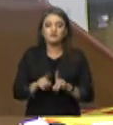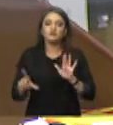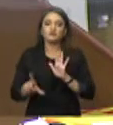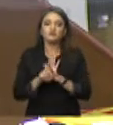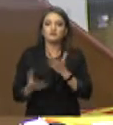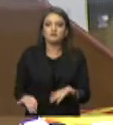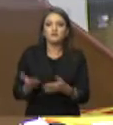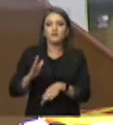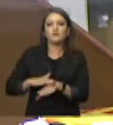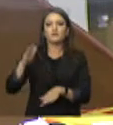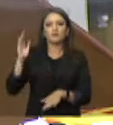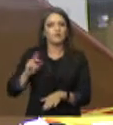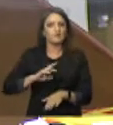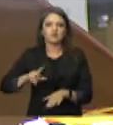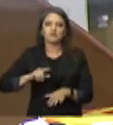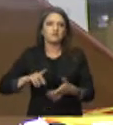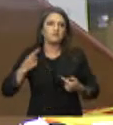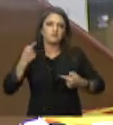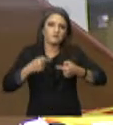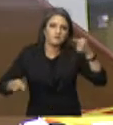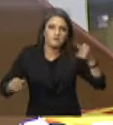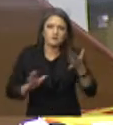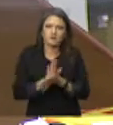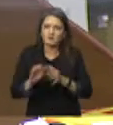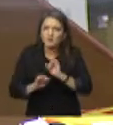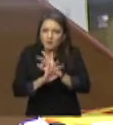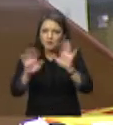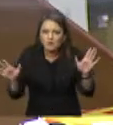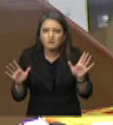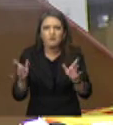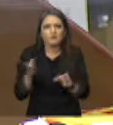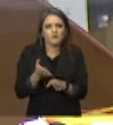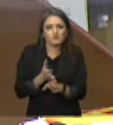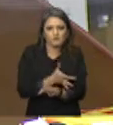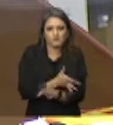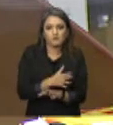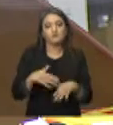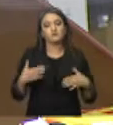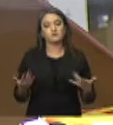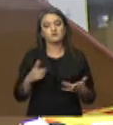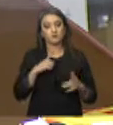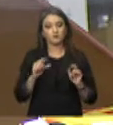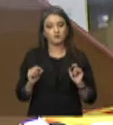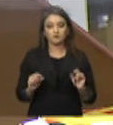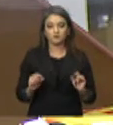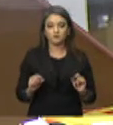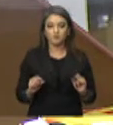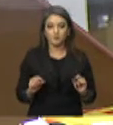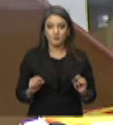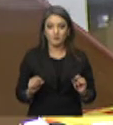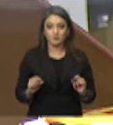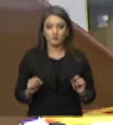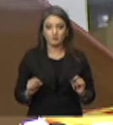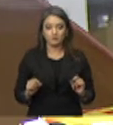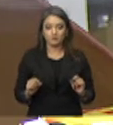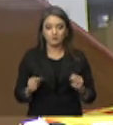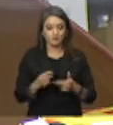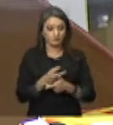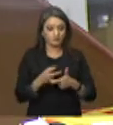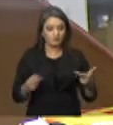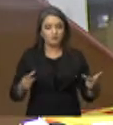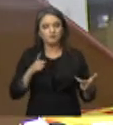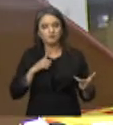a lei mais benéfica não Veda a retroação expressamente tal entendimento pode ser extraído não a pena de não apenas e